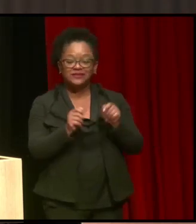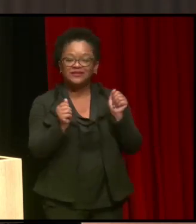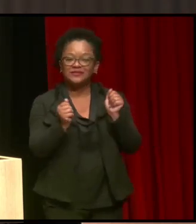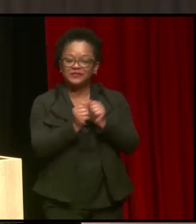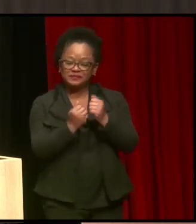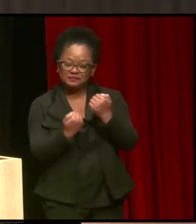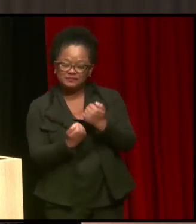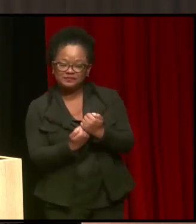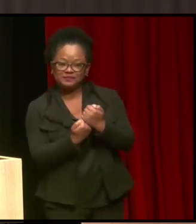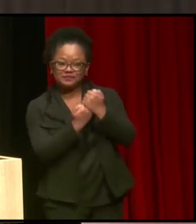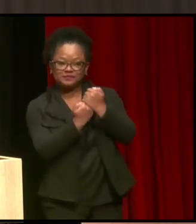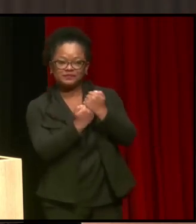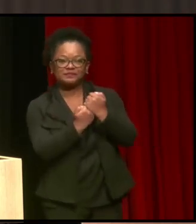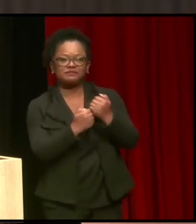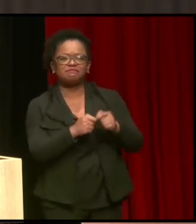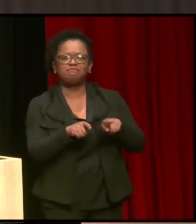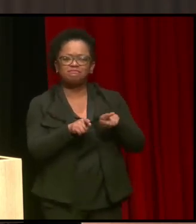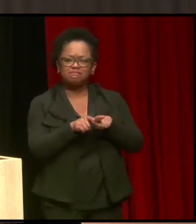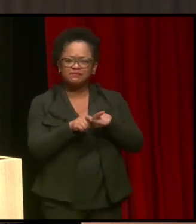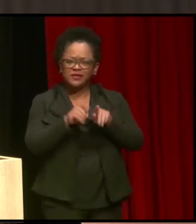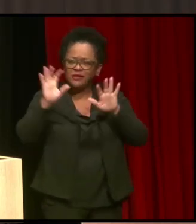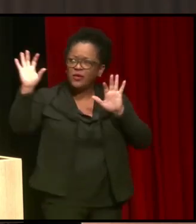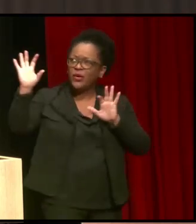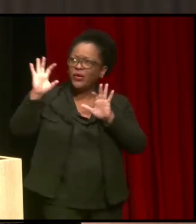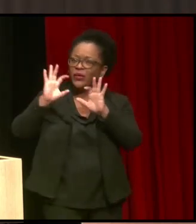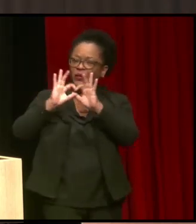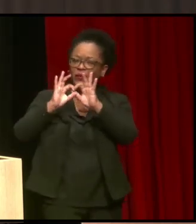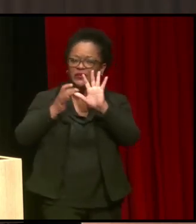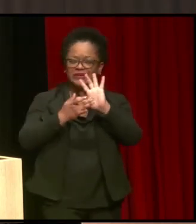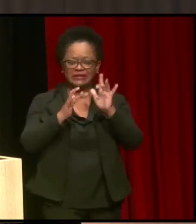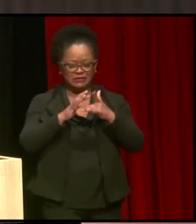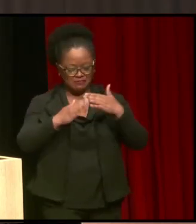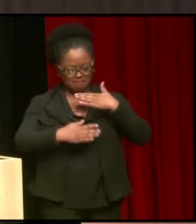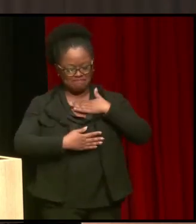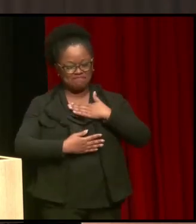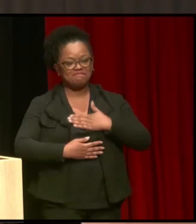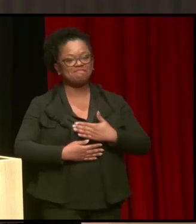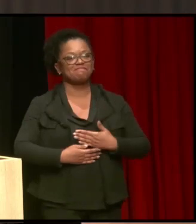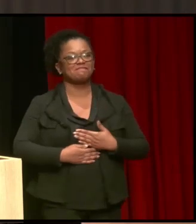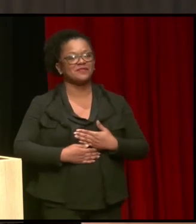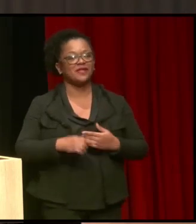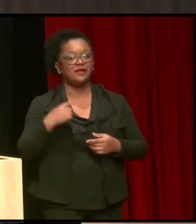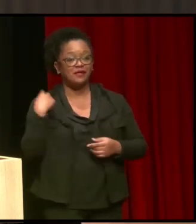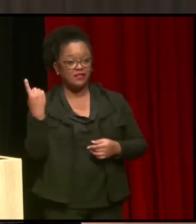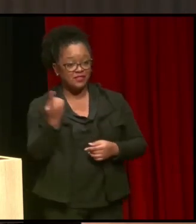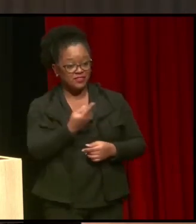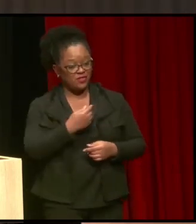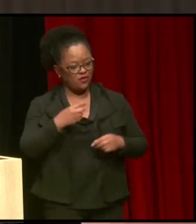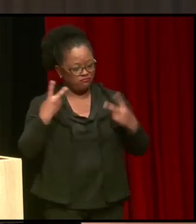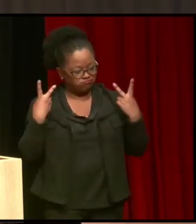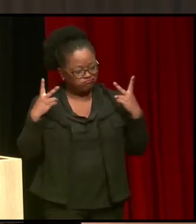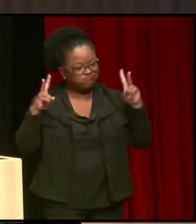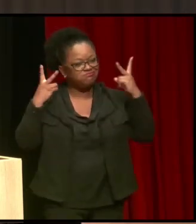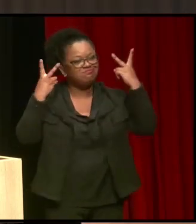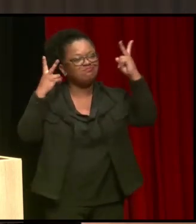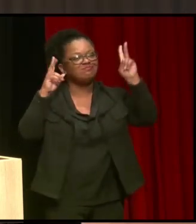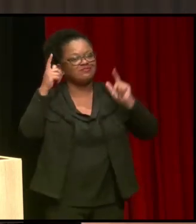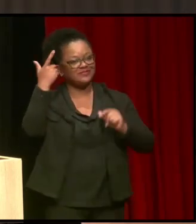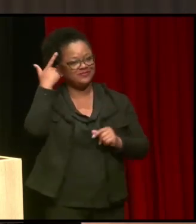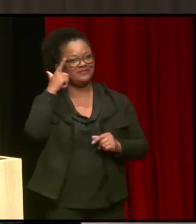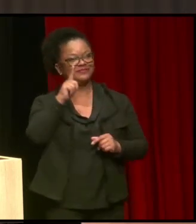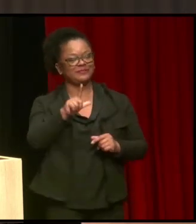outros, no corpo de Cristo, a gente vai muito longe, consegue fazer muita coisa.